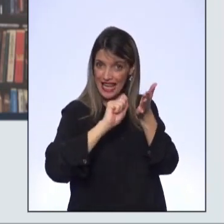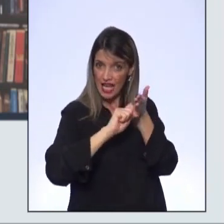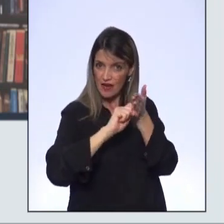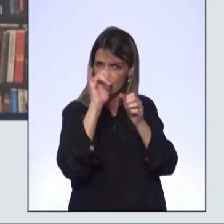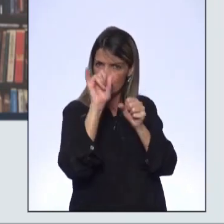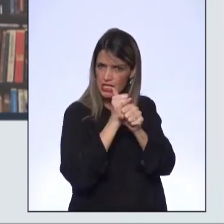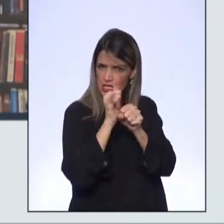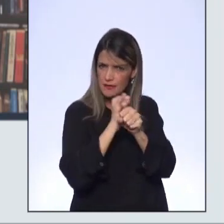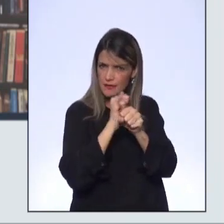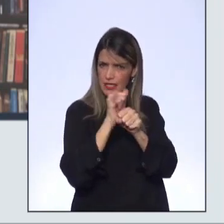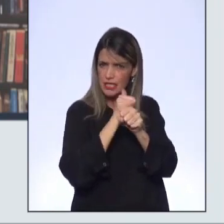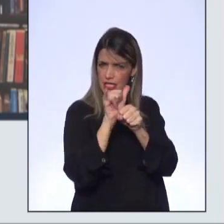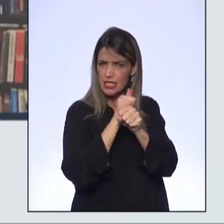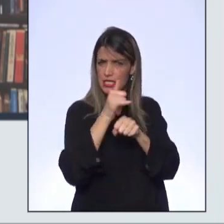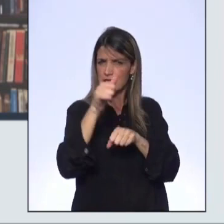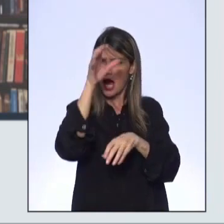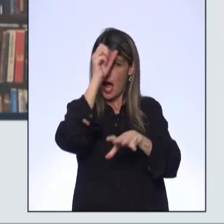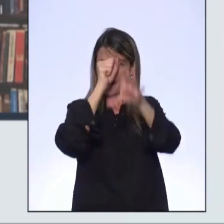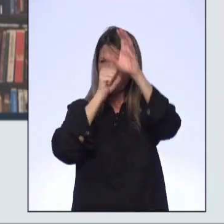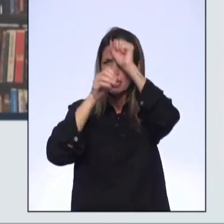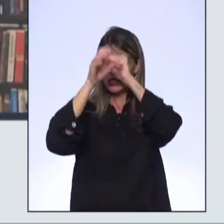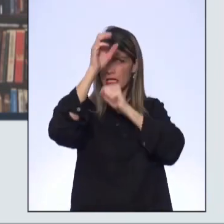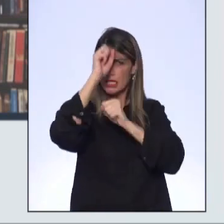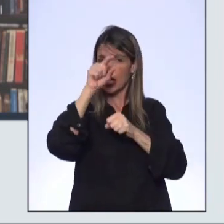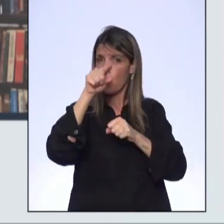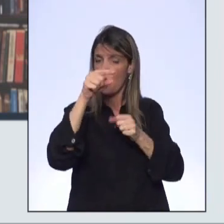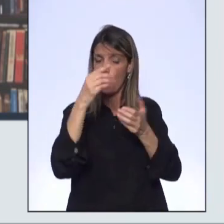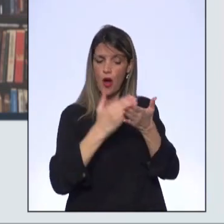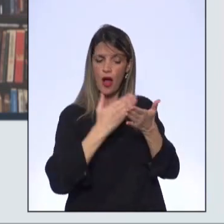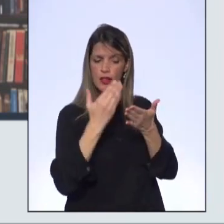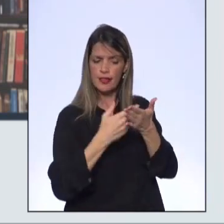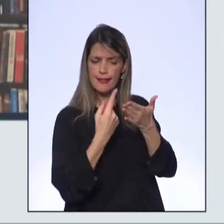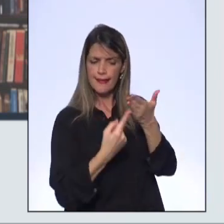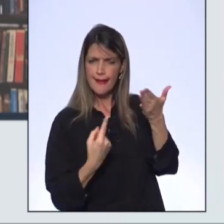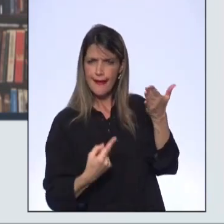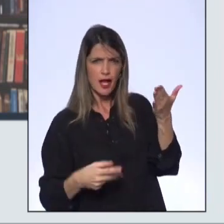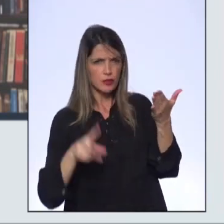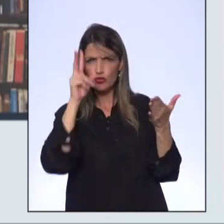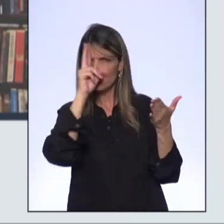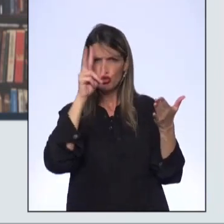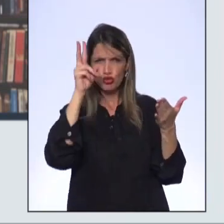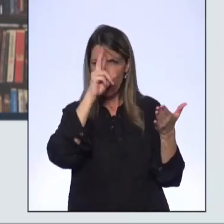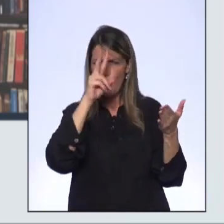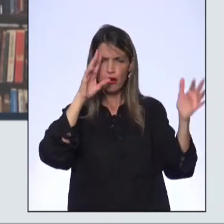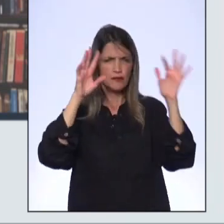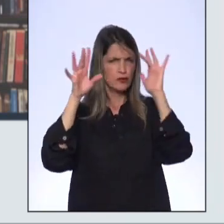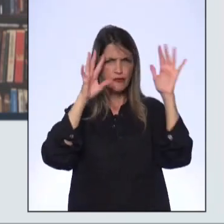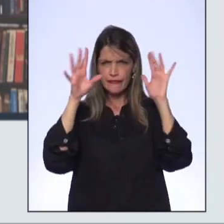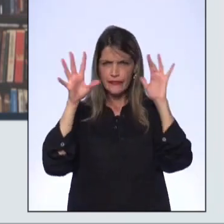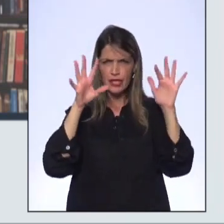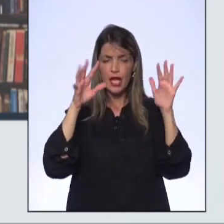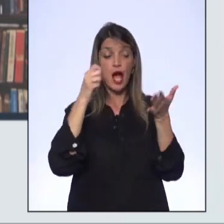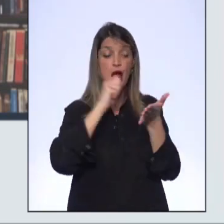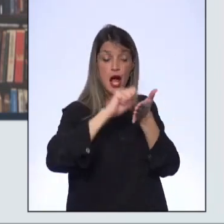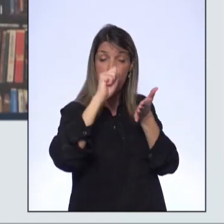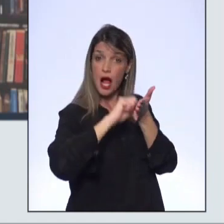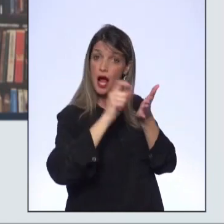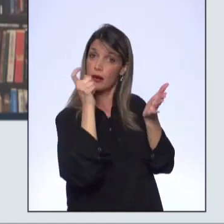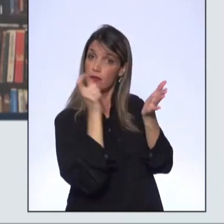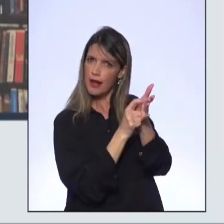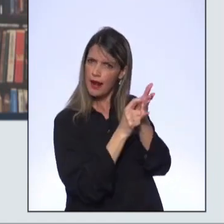de aprendizagem. Então, pega o seu caderninho de humanas, de história, de filosofia, anota a palavra